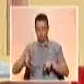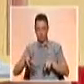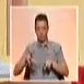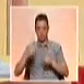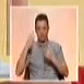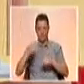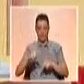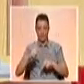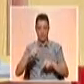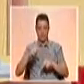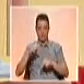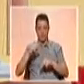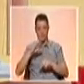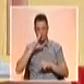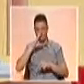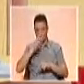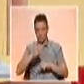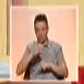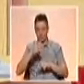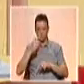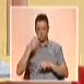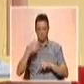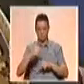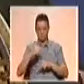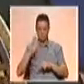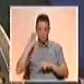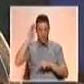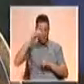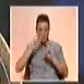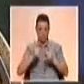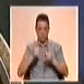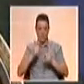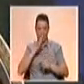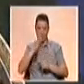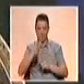politólogo, breviário de um repúblico.